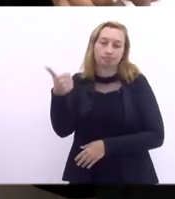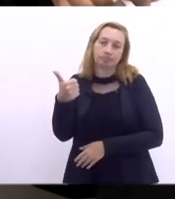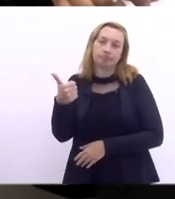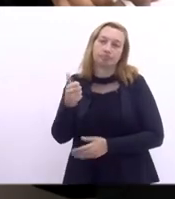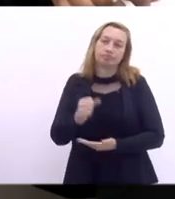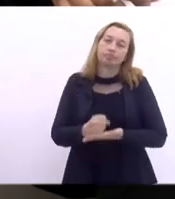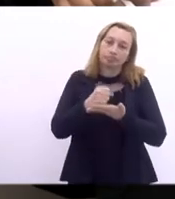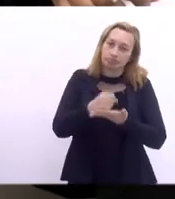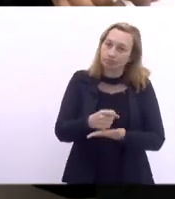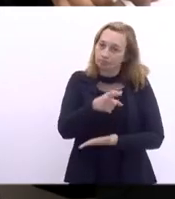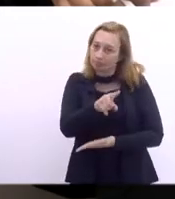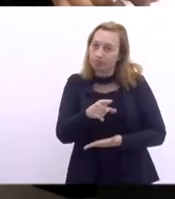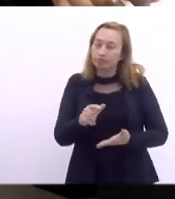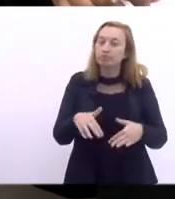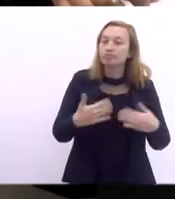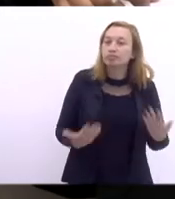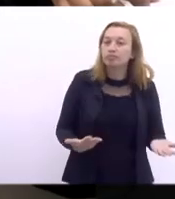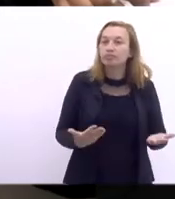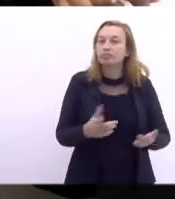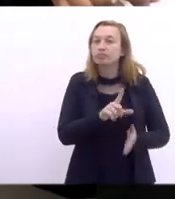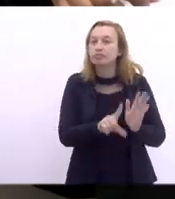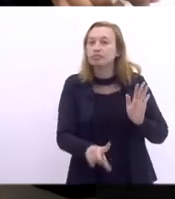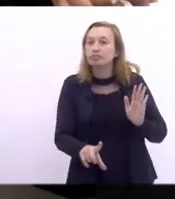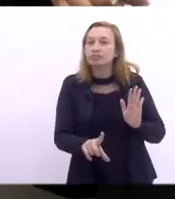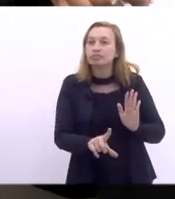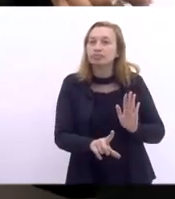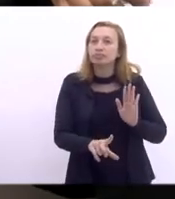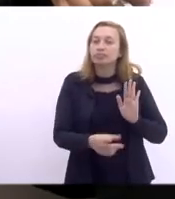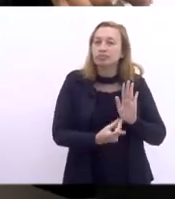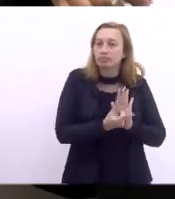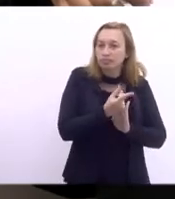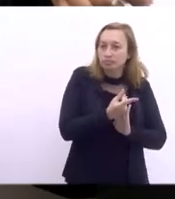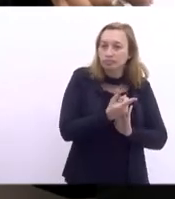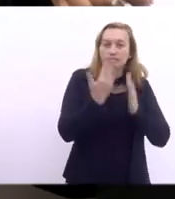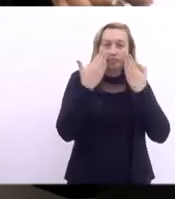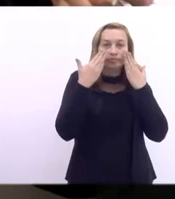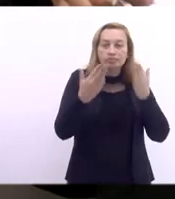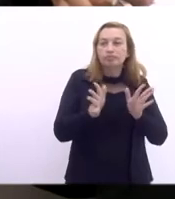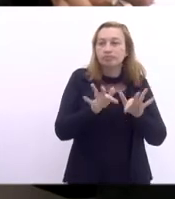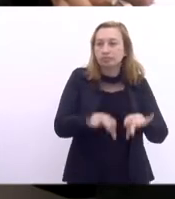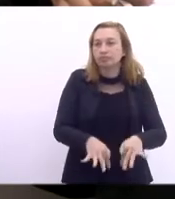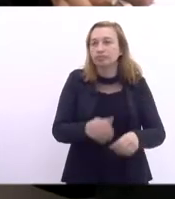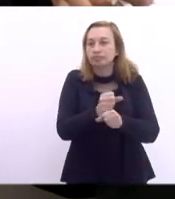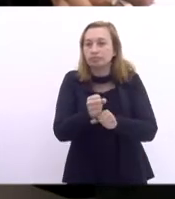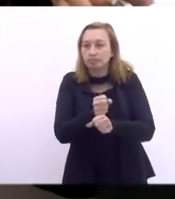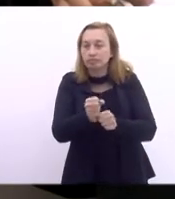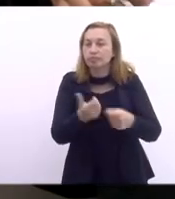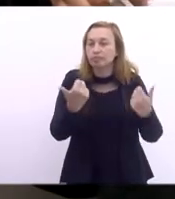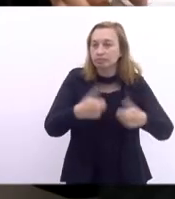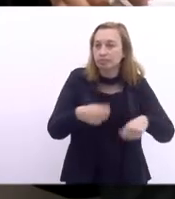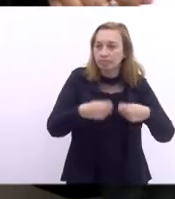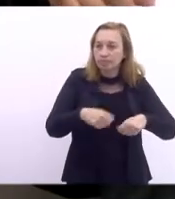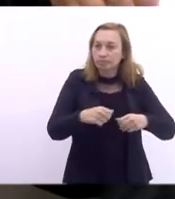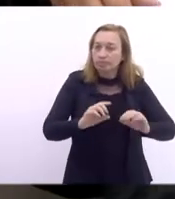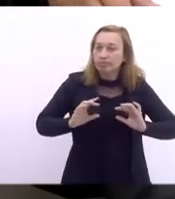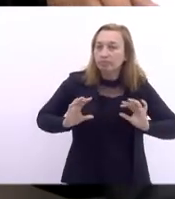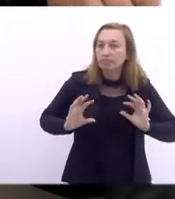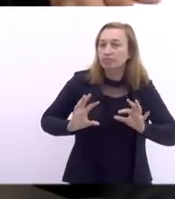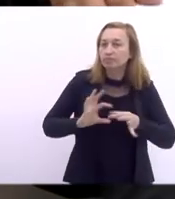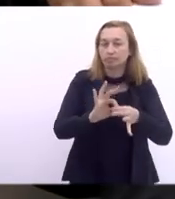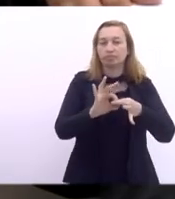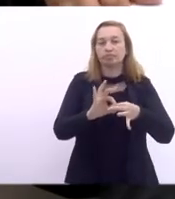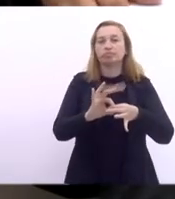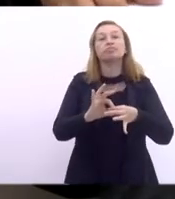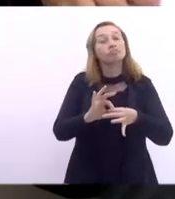sustentam aquilo ali e quando a lua for apresentada mais final do ano ela tem que ver essa compatibilidade né